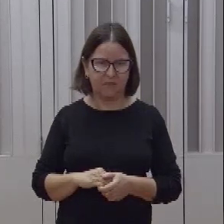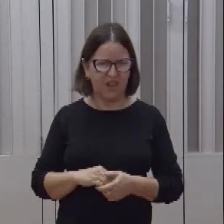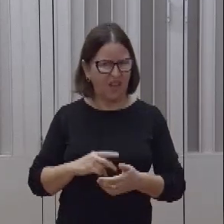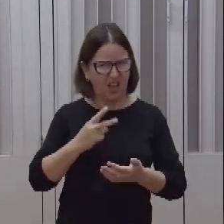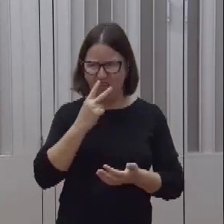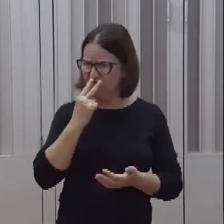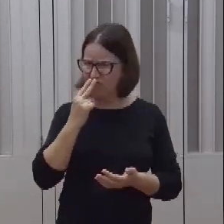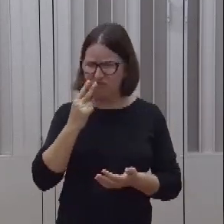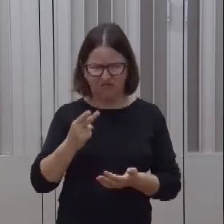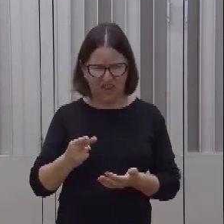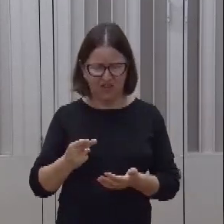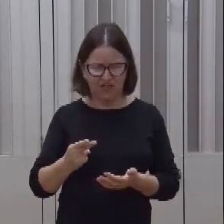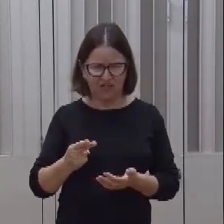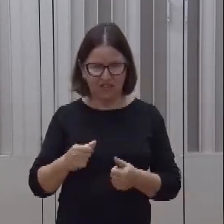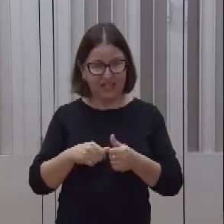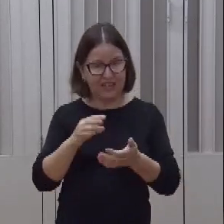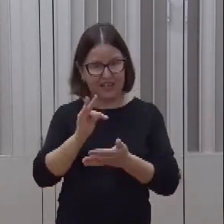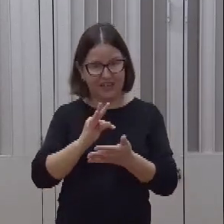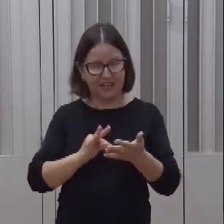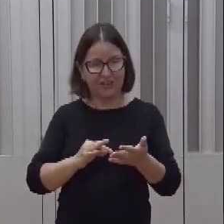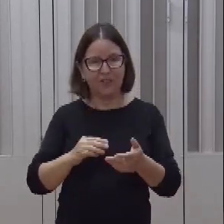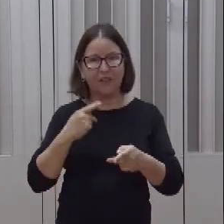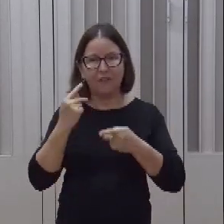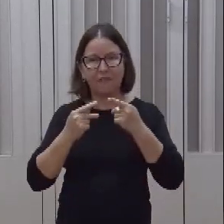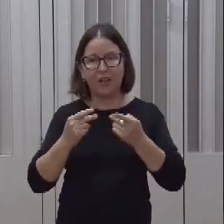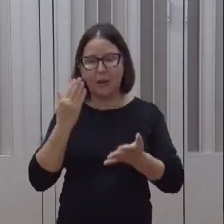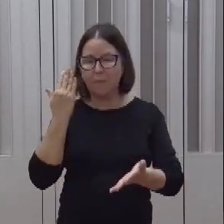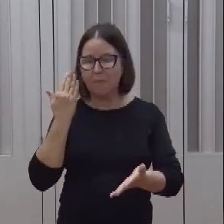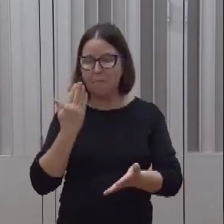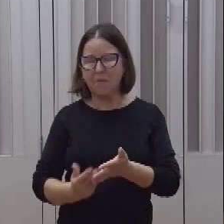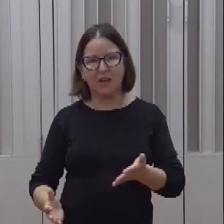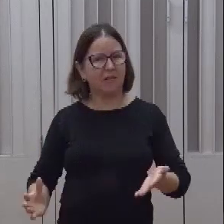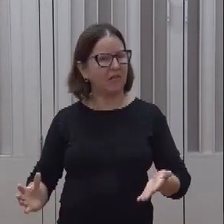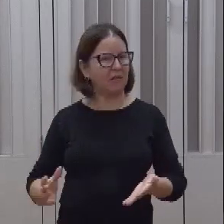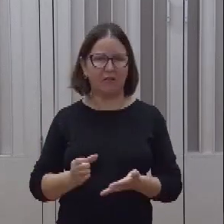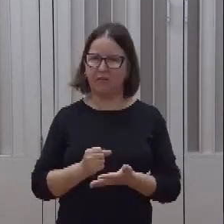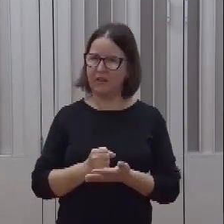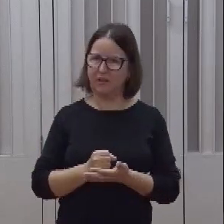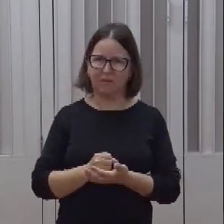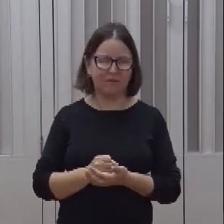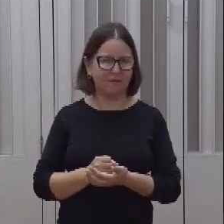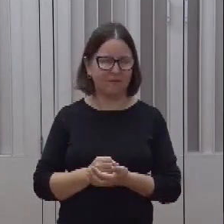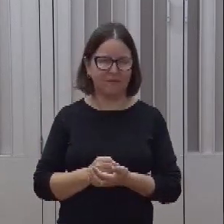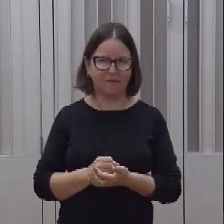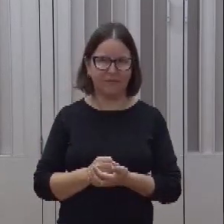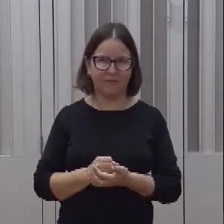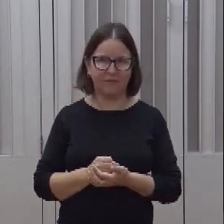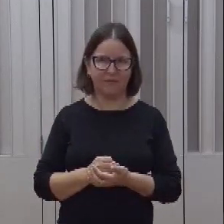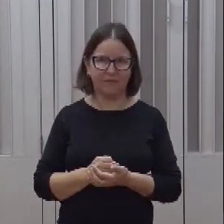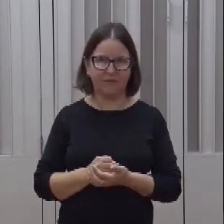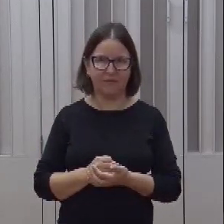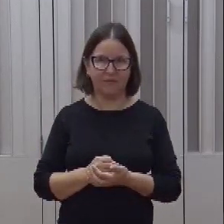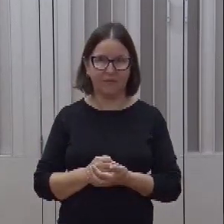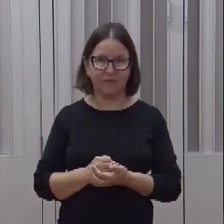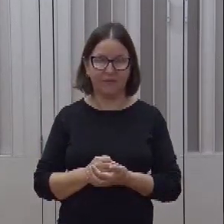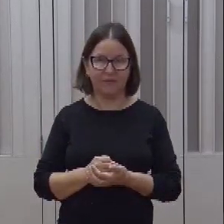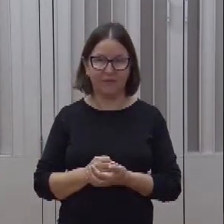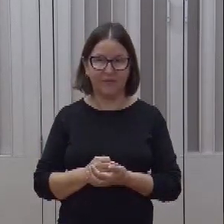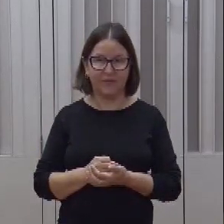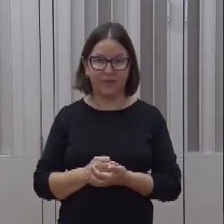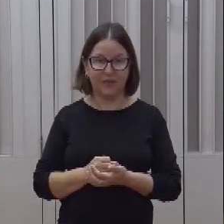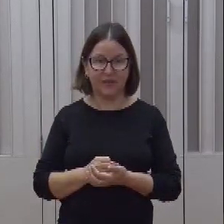esteja falando de perda de salvação. Se essa for a natureza de